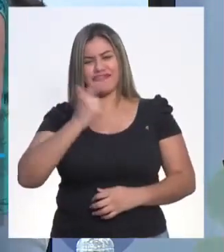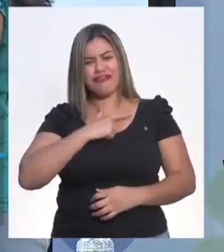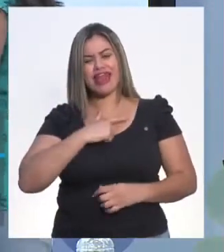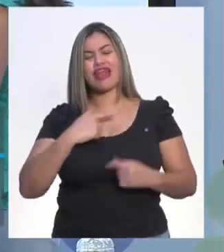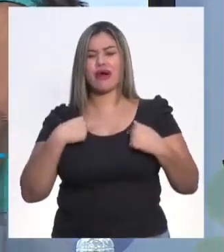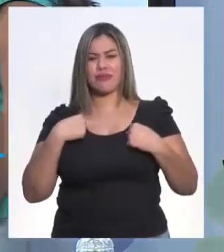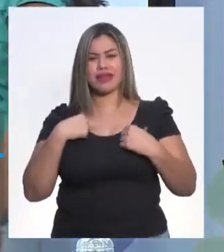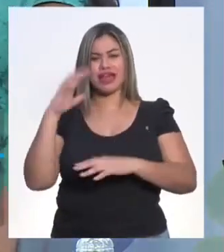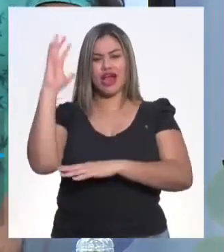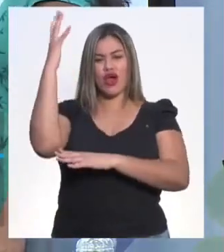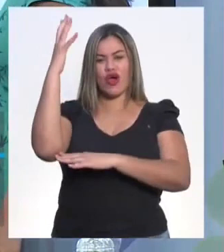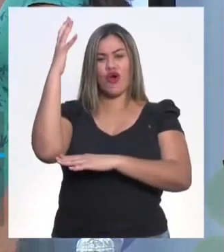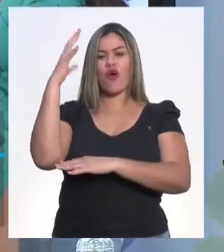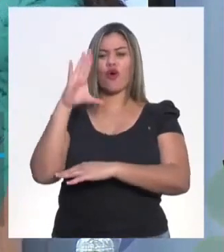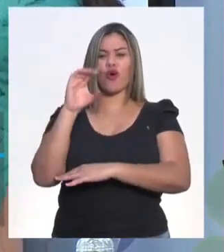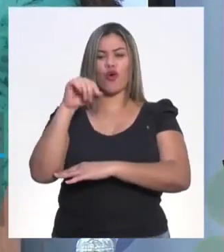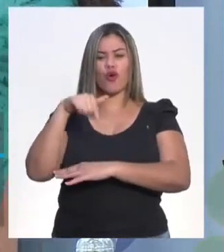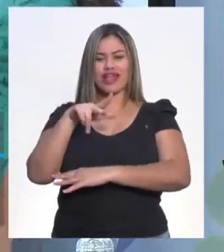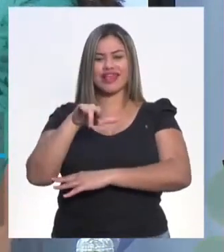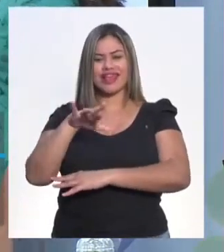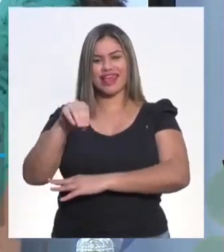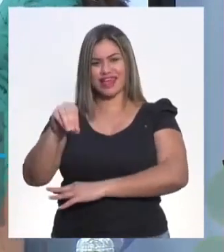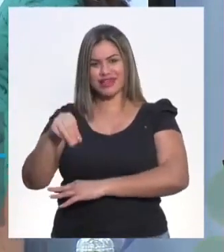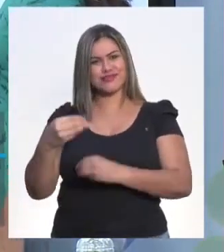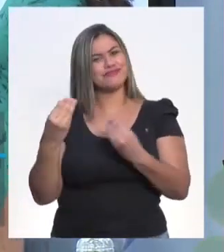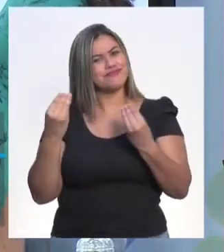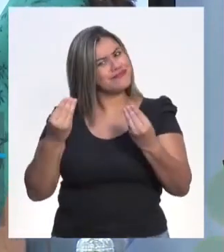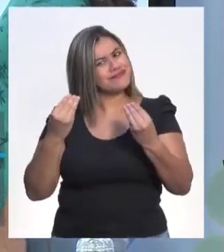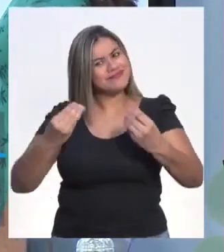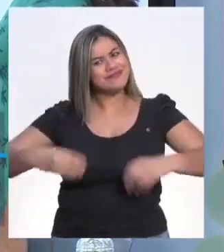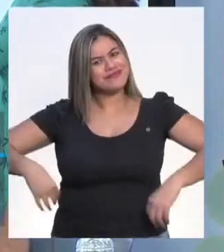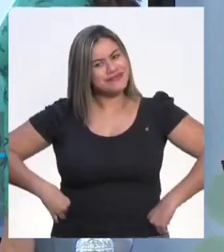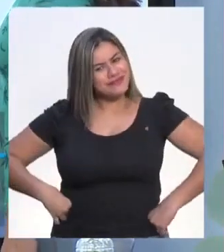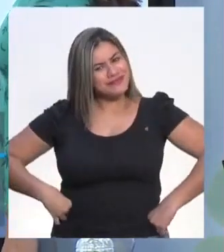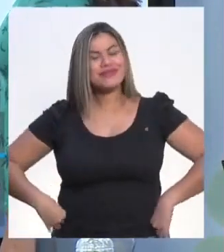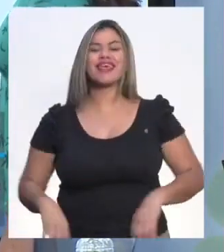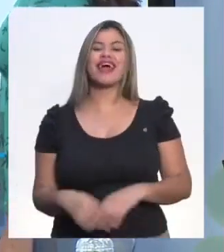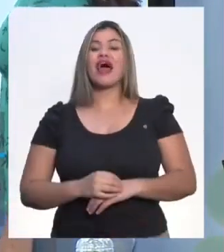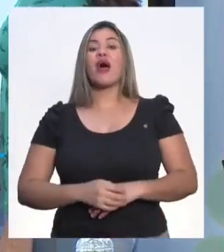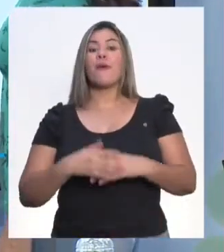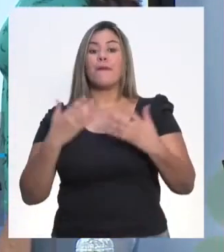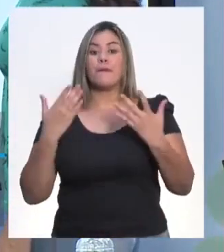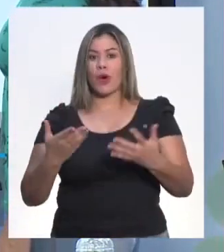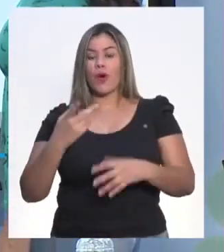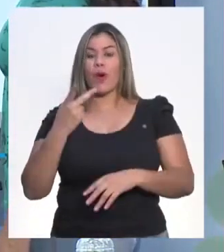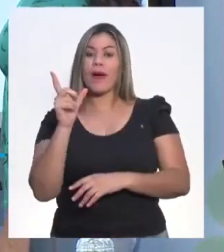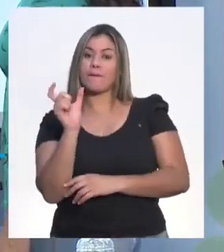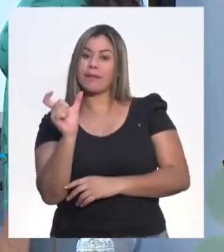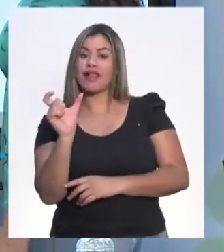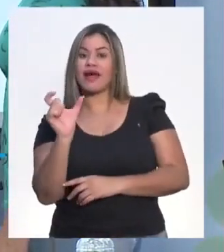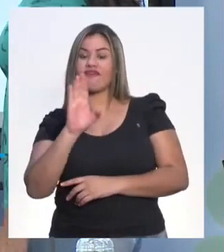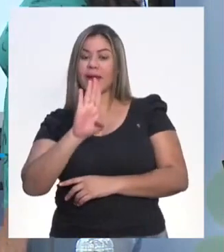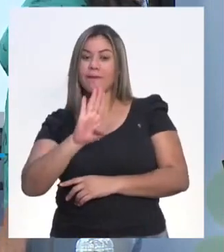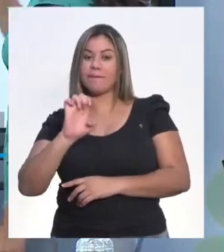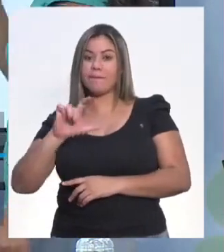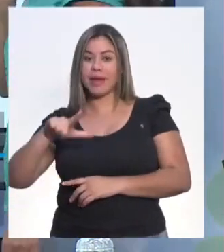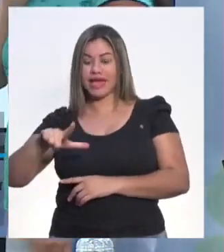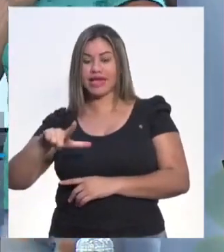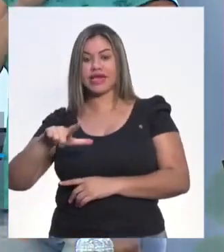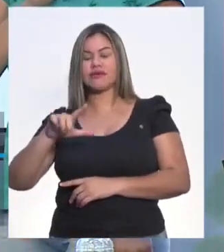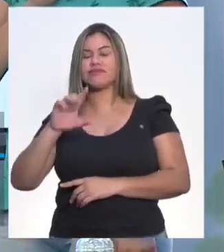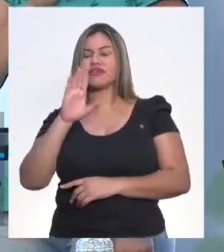Bom, vamos lá. Pessoal, a palavra bem tem exatamente 3 letras,